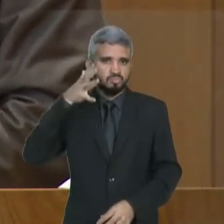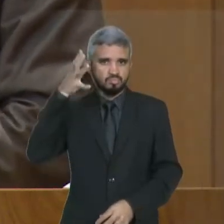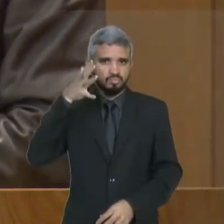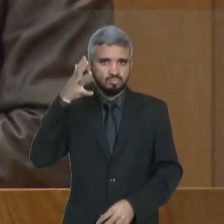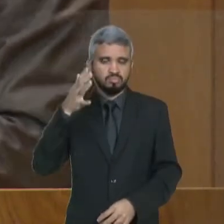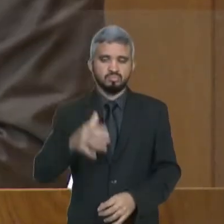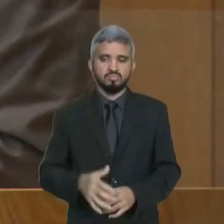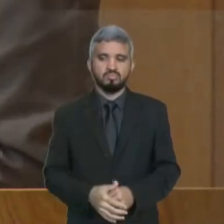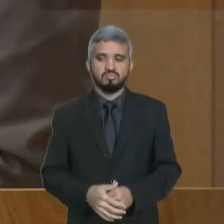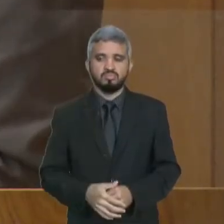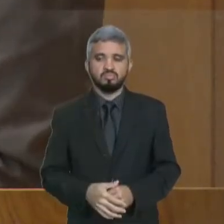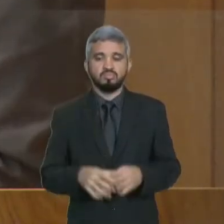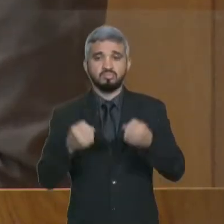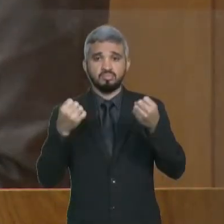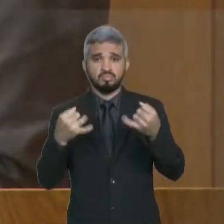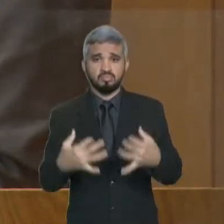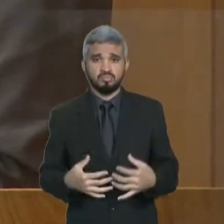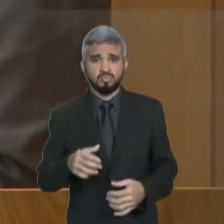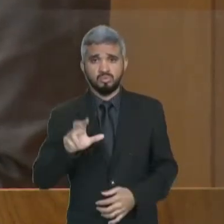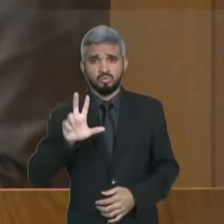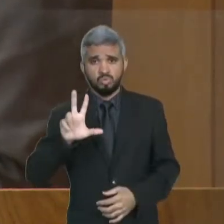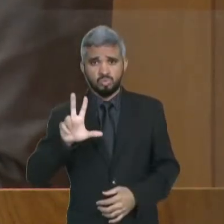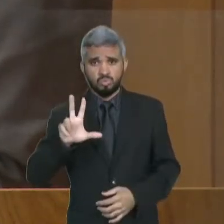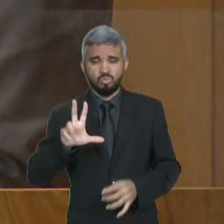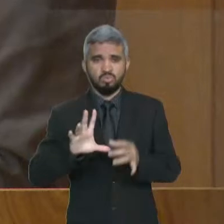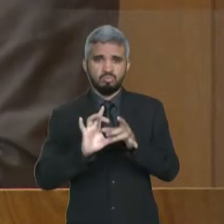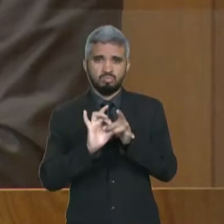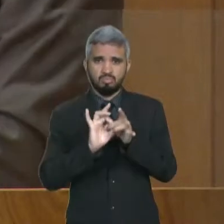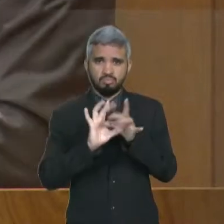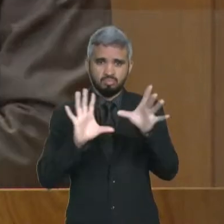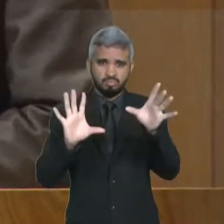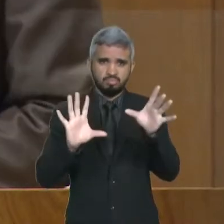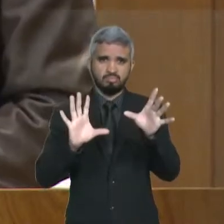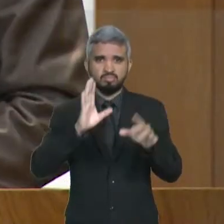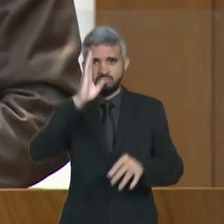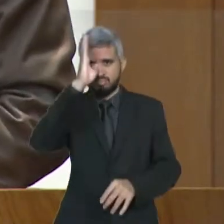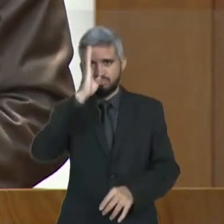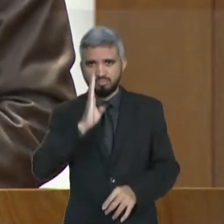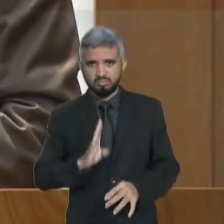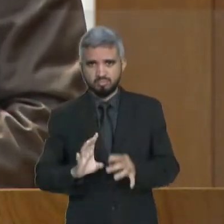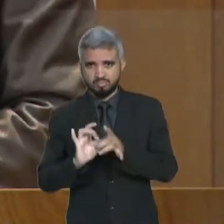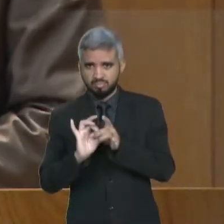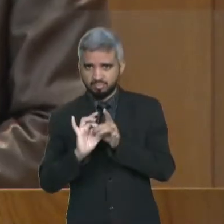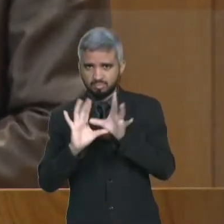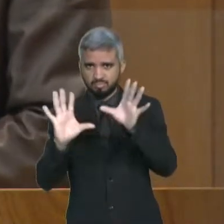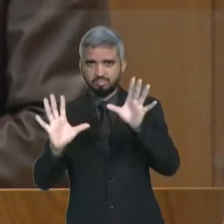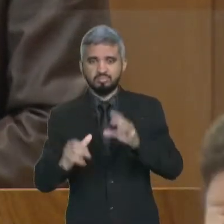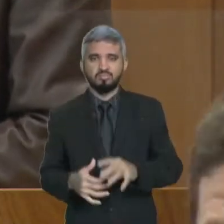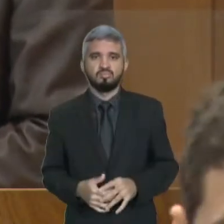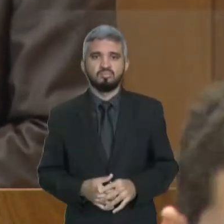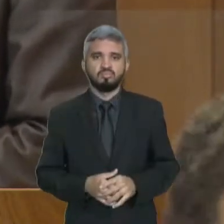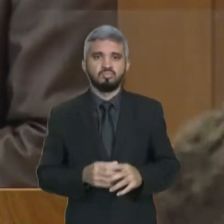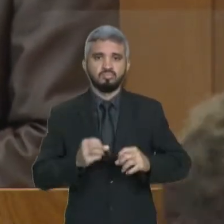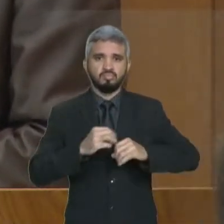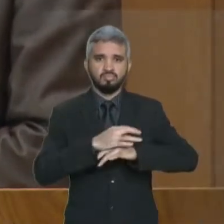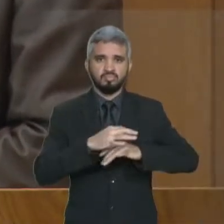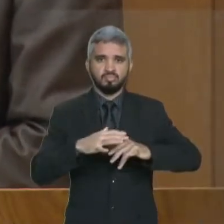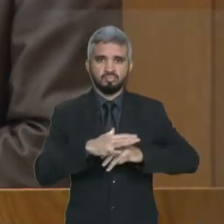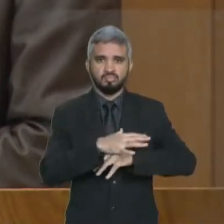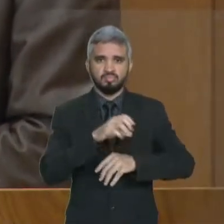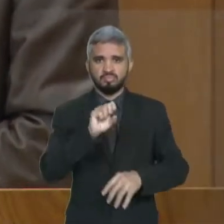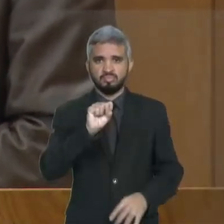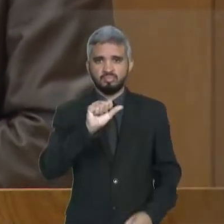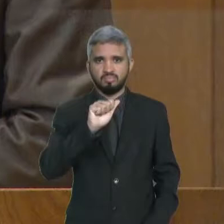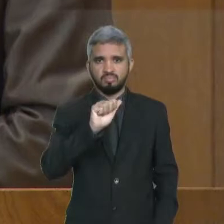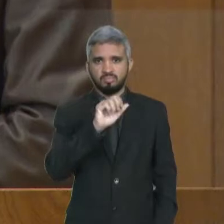que viveu a sua primeira experiência na cidade de São Bento e a priori nós iríamos fazer a caravana no